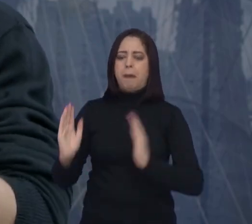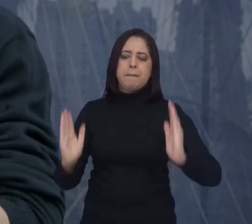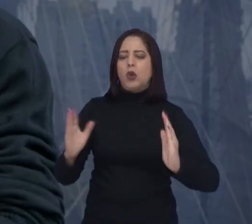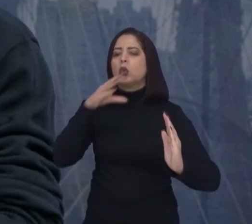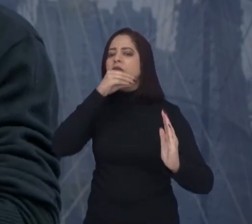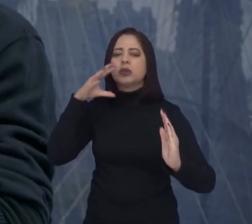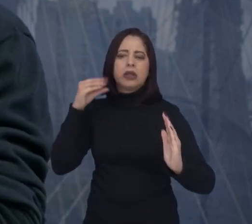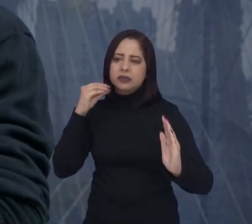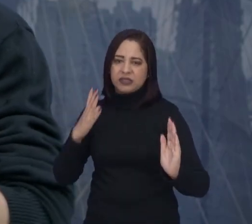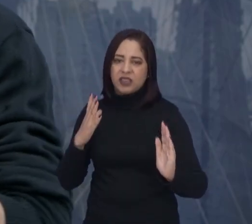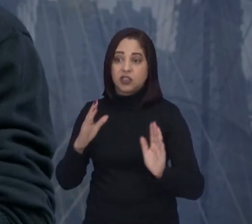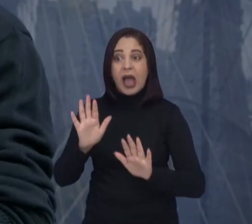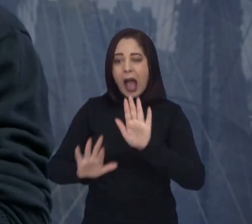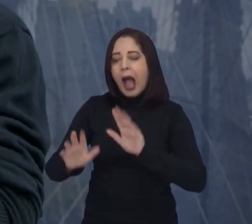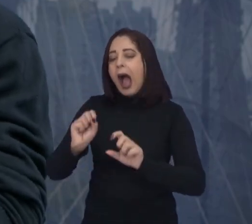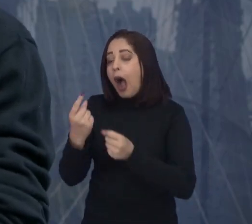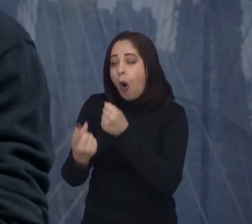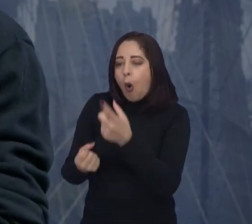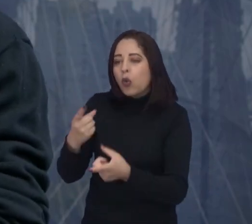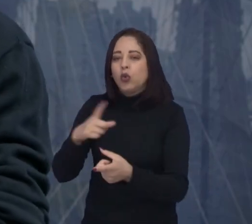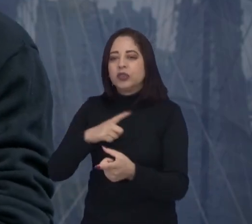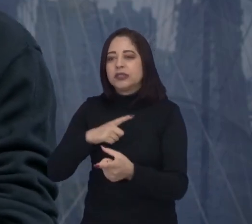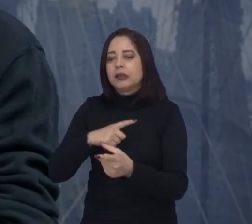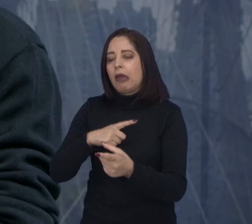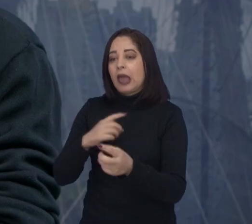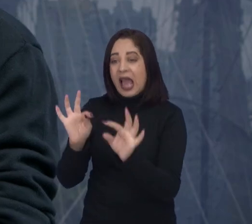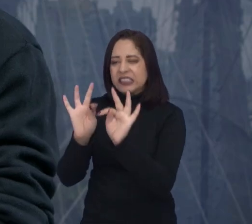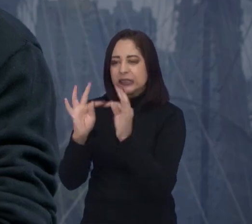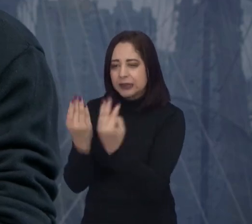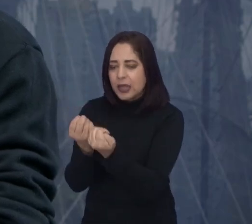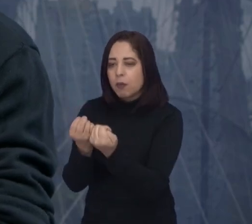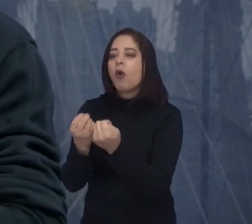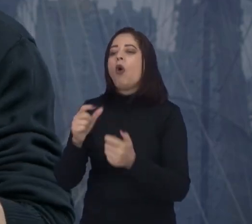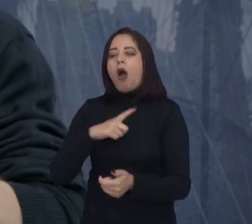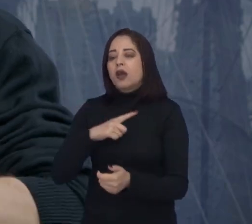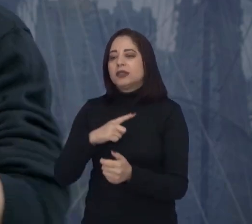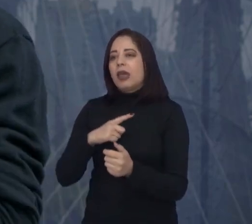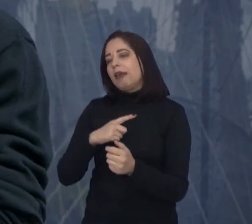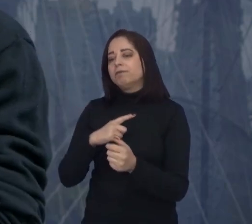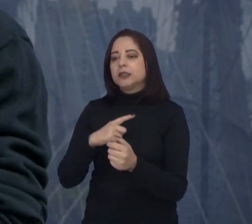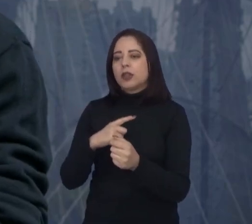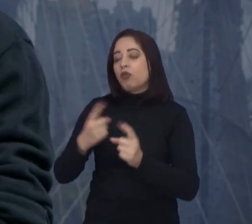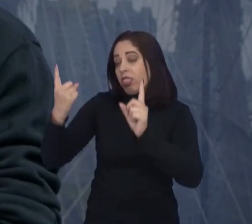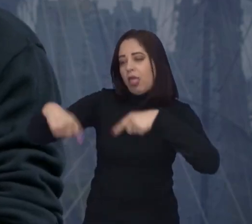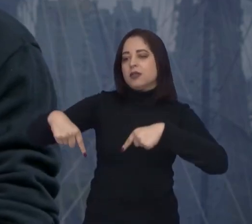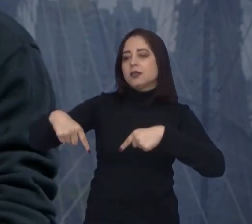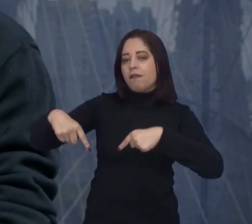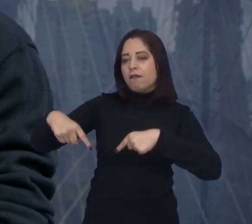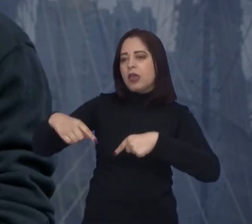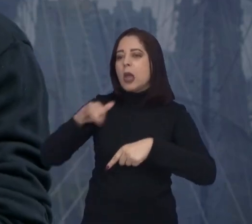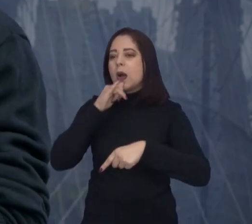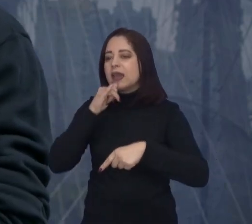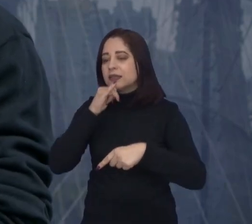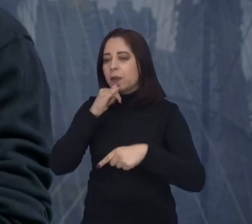por formigas ou por uma espécie de ato de coragem. Então, aí a pessoa faz essa transição. Na sociedade ocidental, existe essa fase